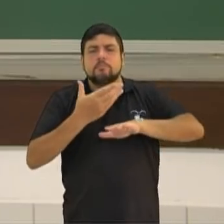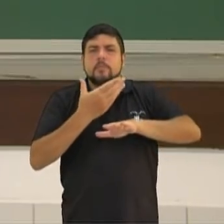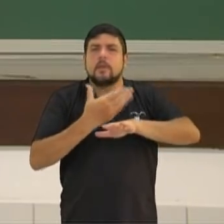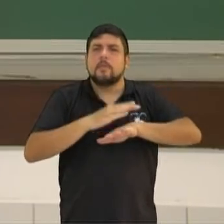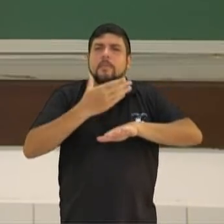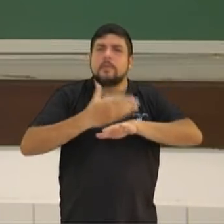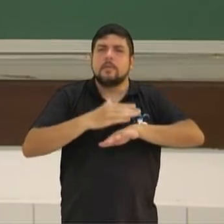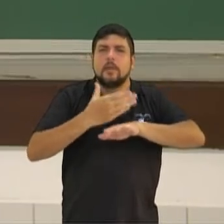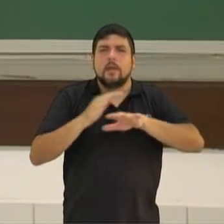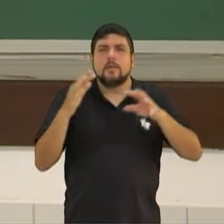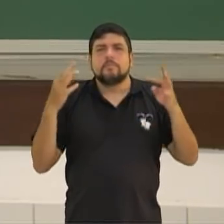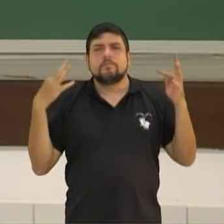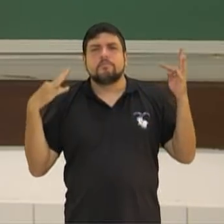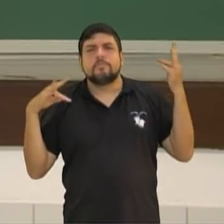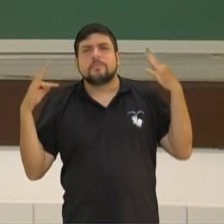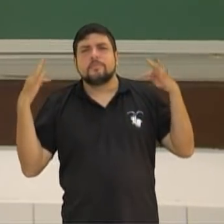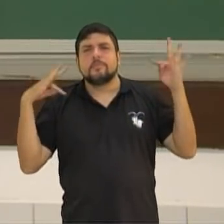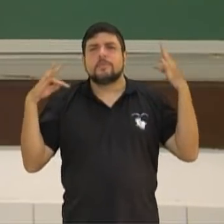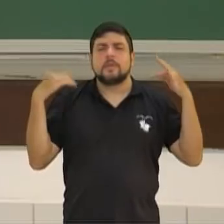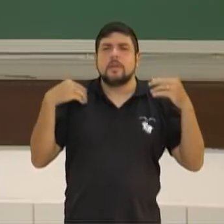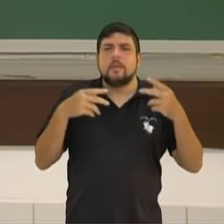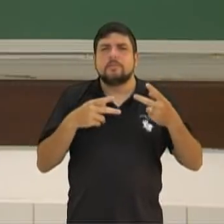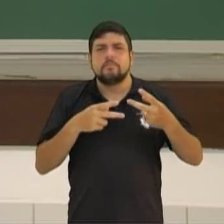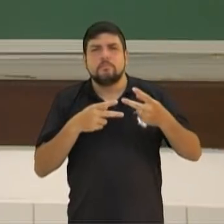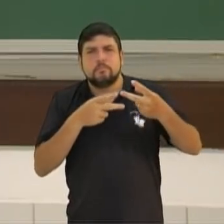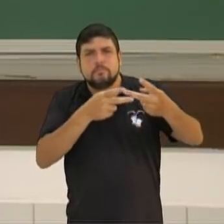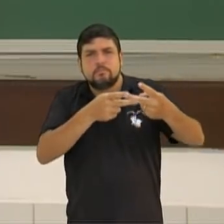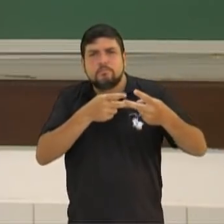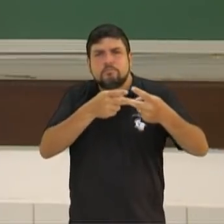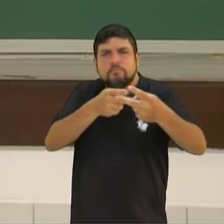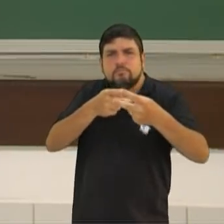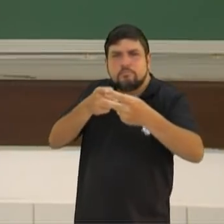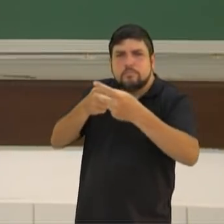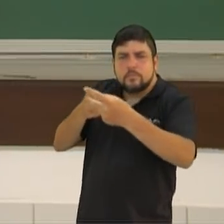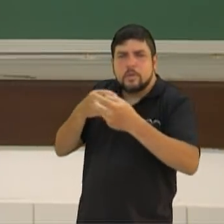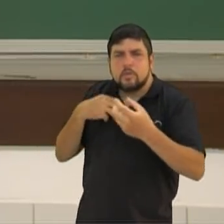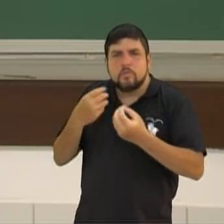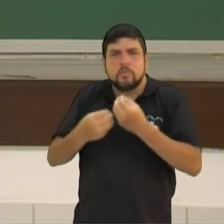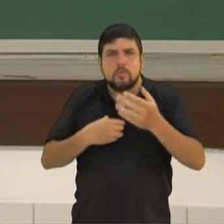praticar o turismo com a bicicleta, né? Você fazer trilhas com a